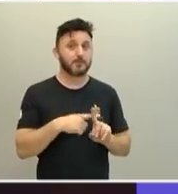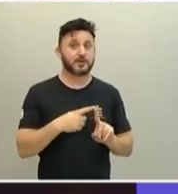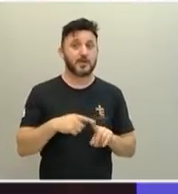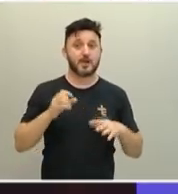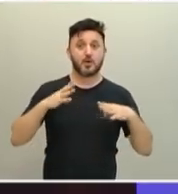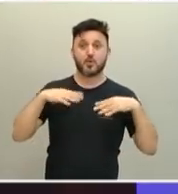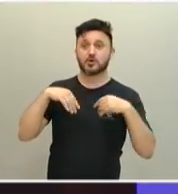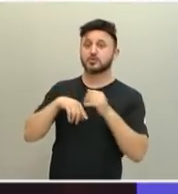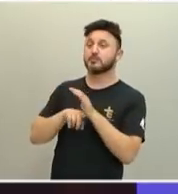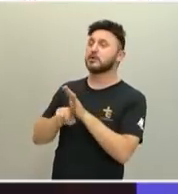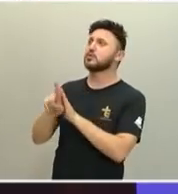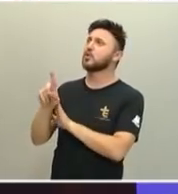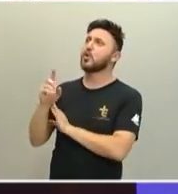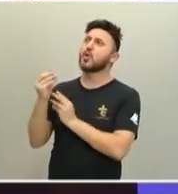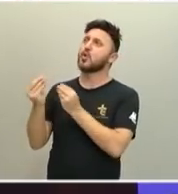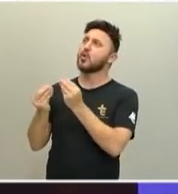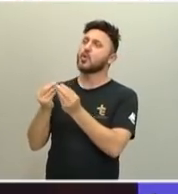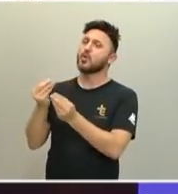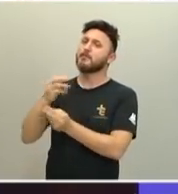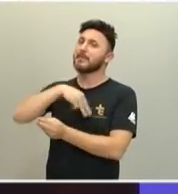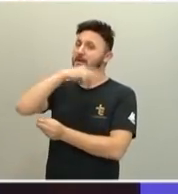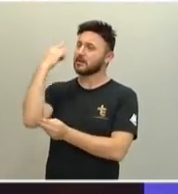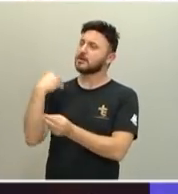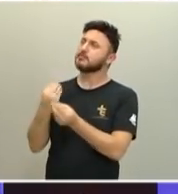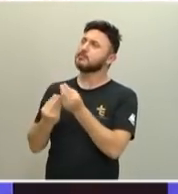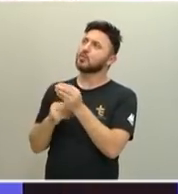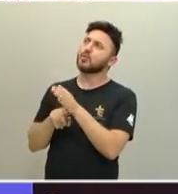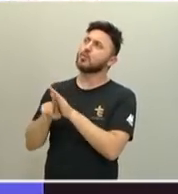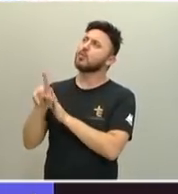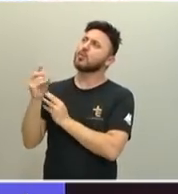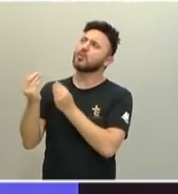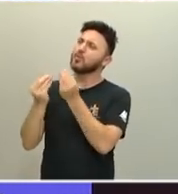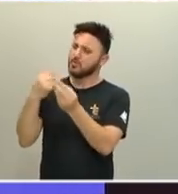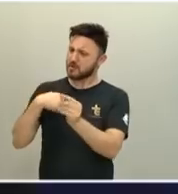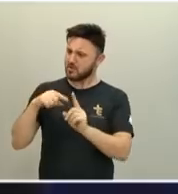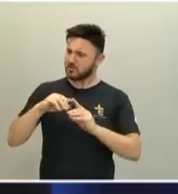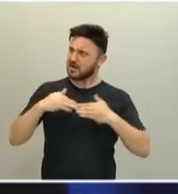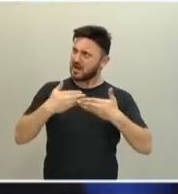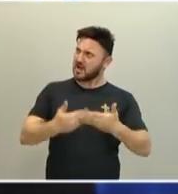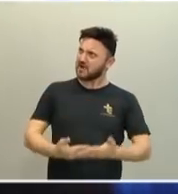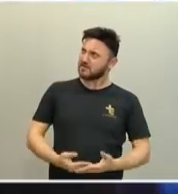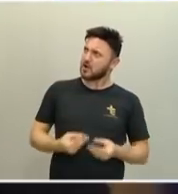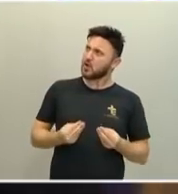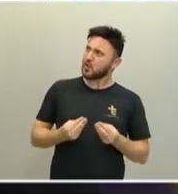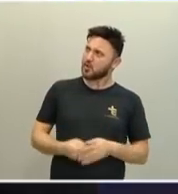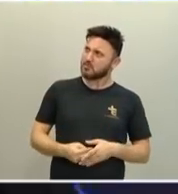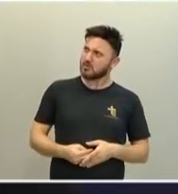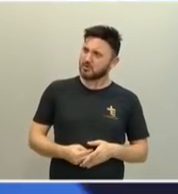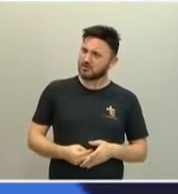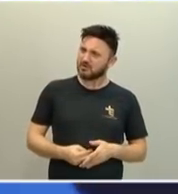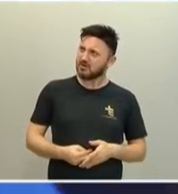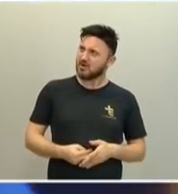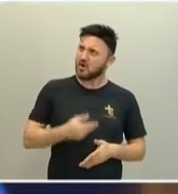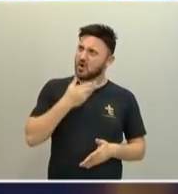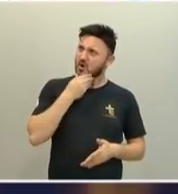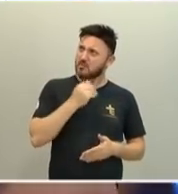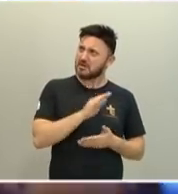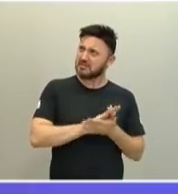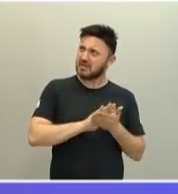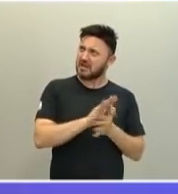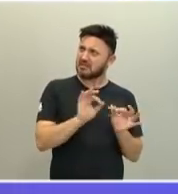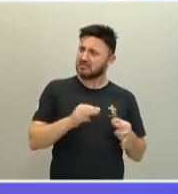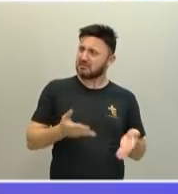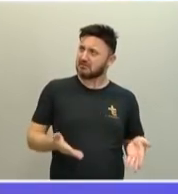fará isso. Como que eu vou ficar grávida? Sem intervenção do homem? Tem como? Tem. O